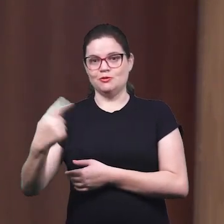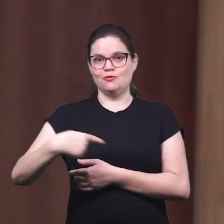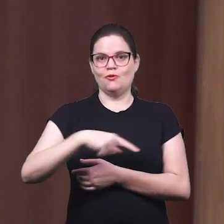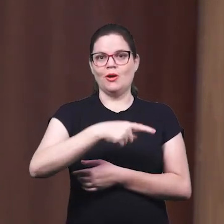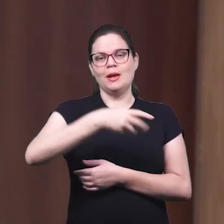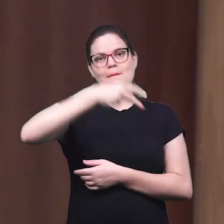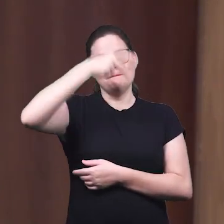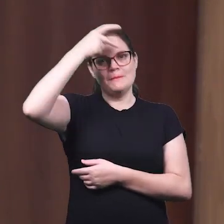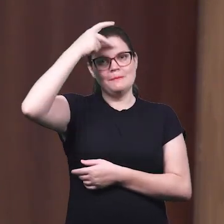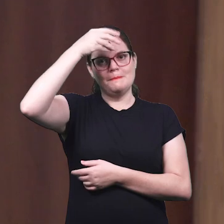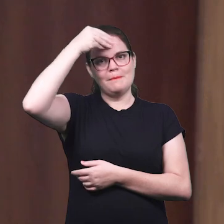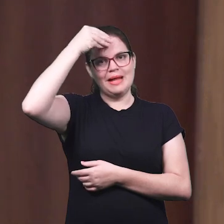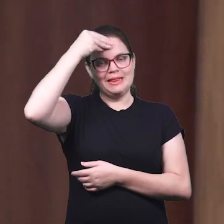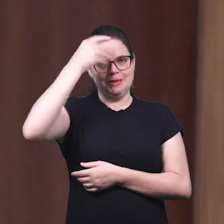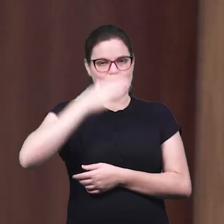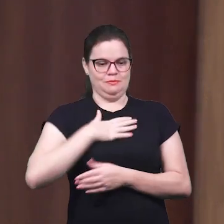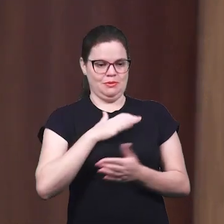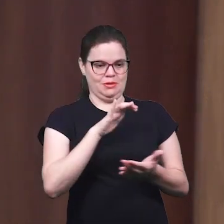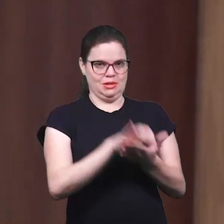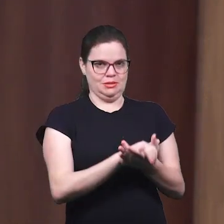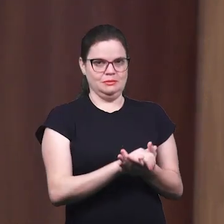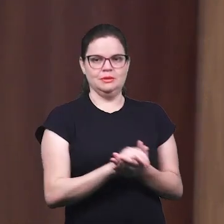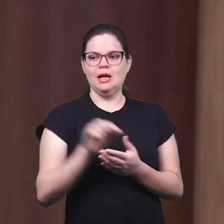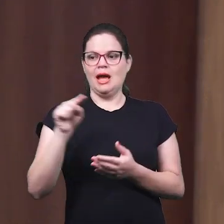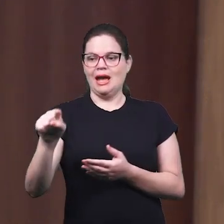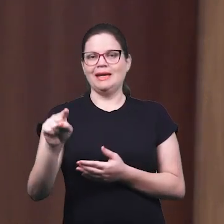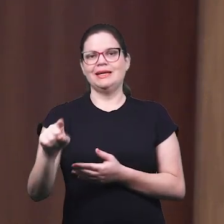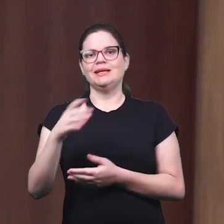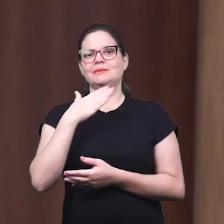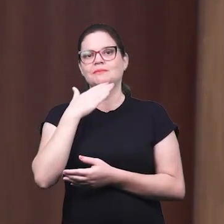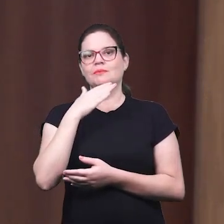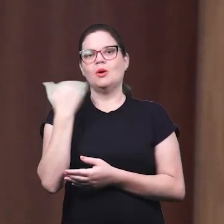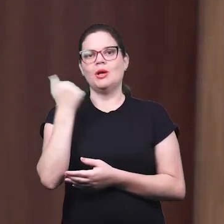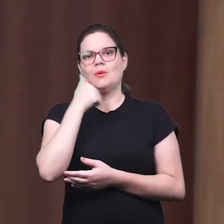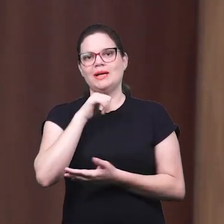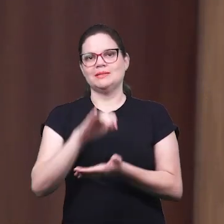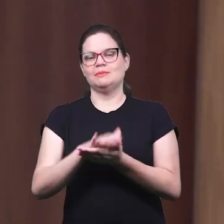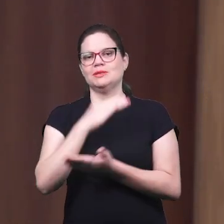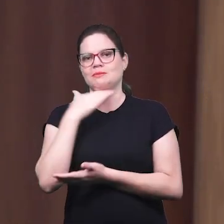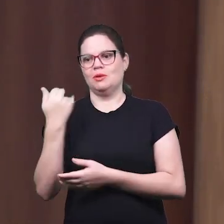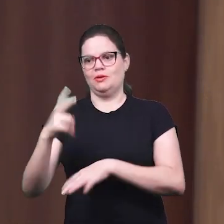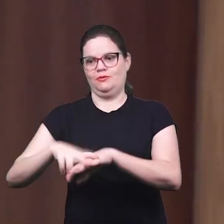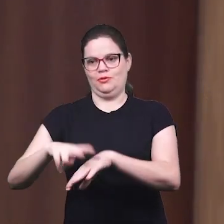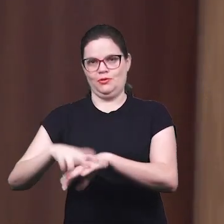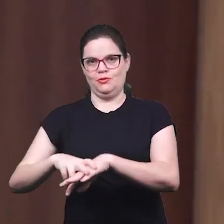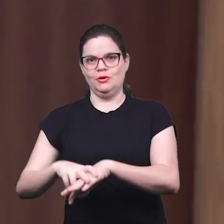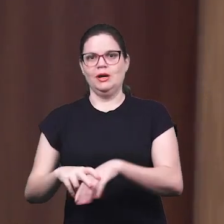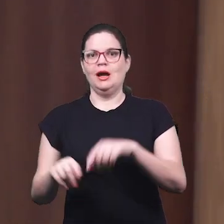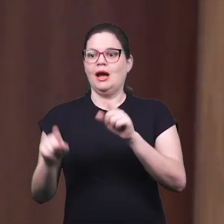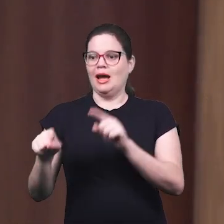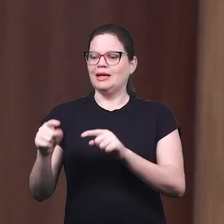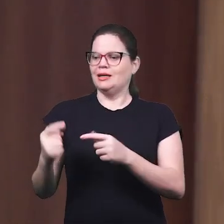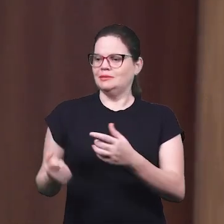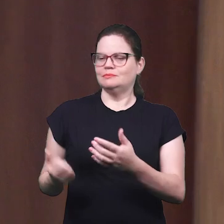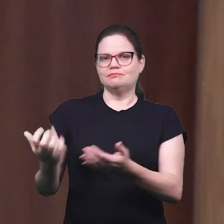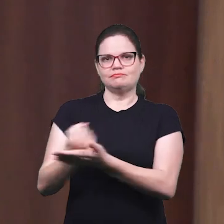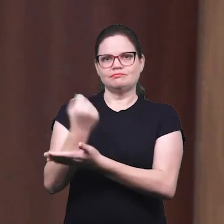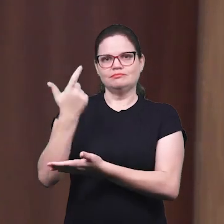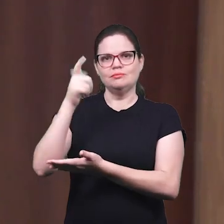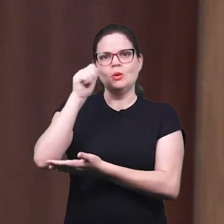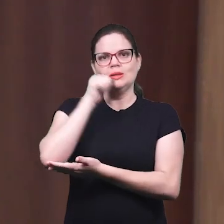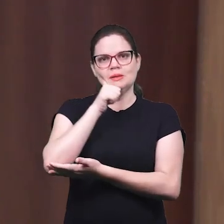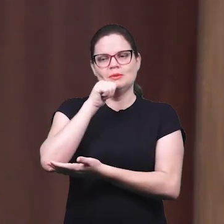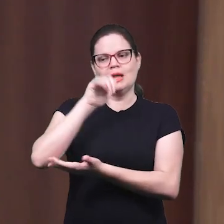viúvo. Aí casou com outra pessoa, eu e minha mulher fomos padrinhos de casamento dele. Era uma amizade muito